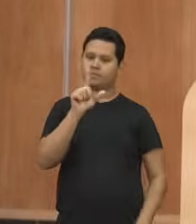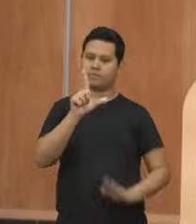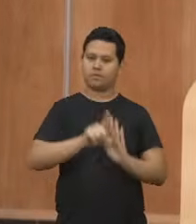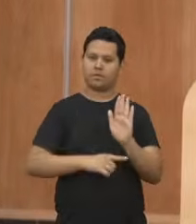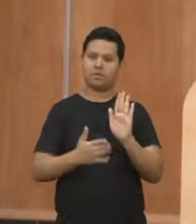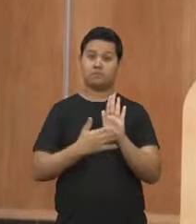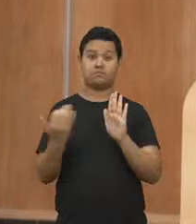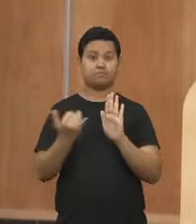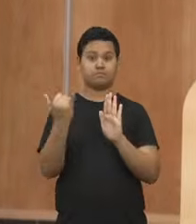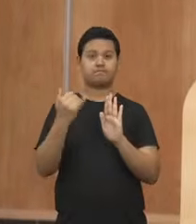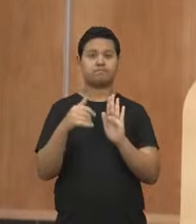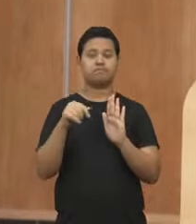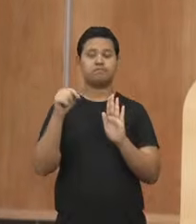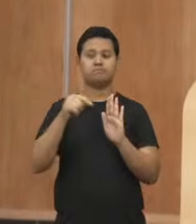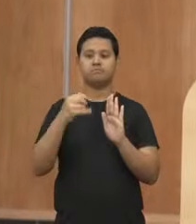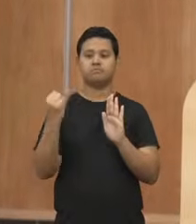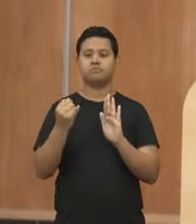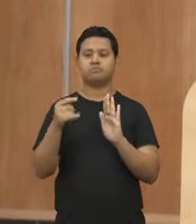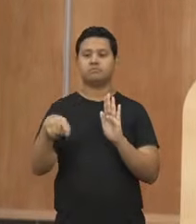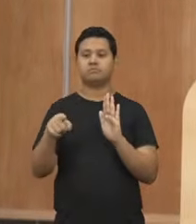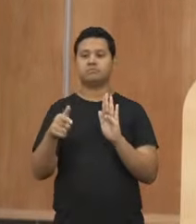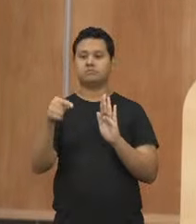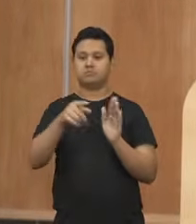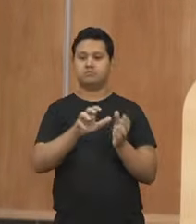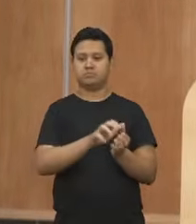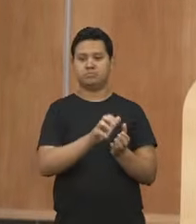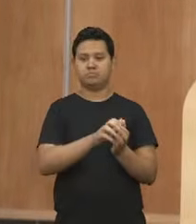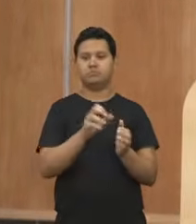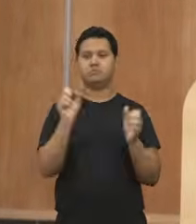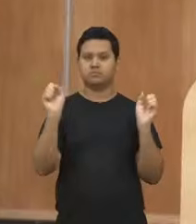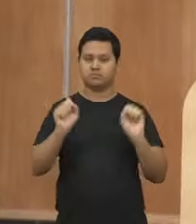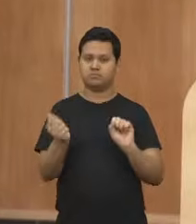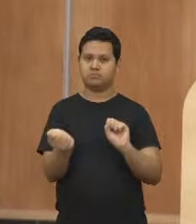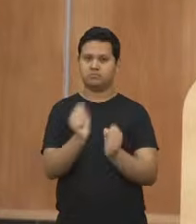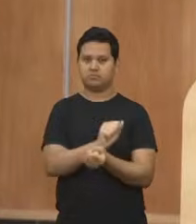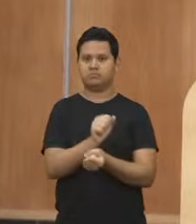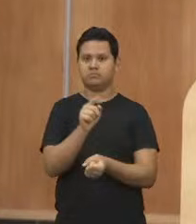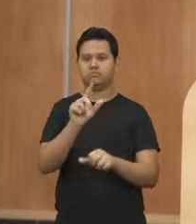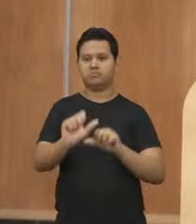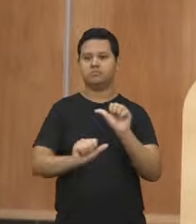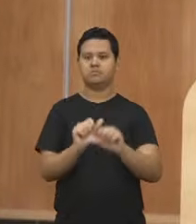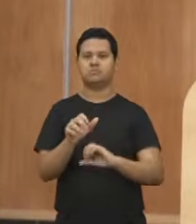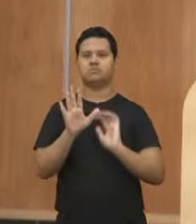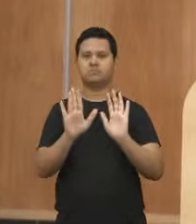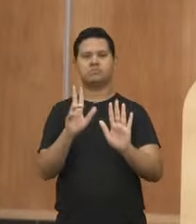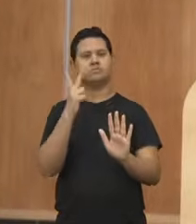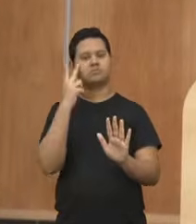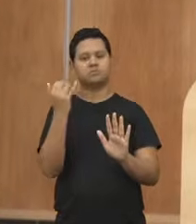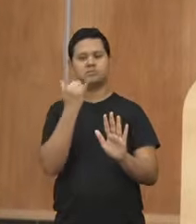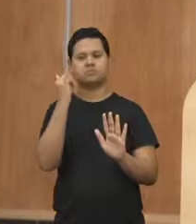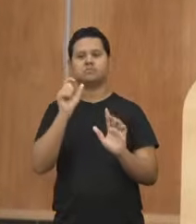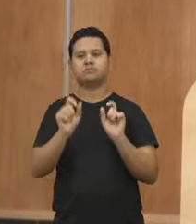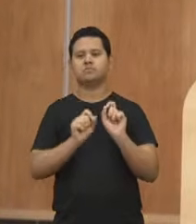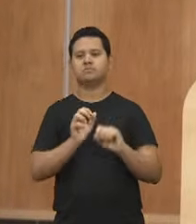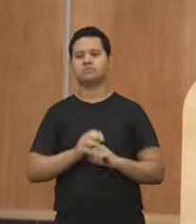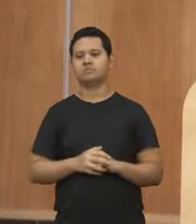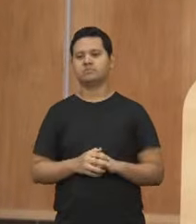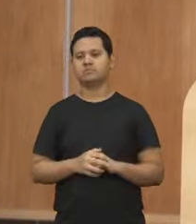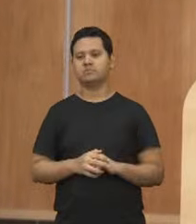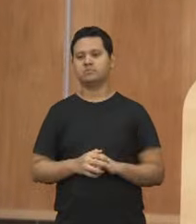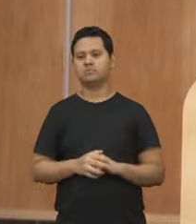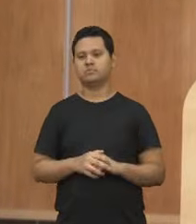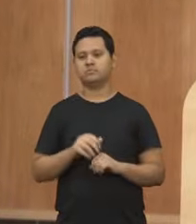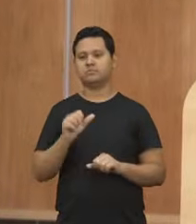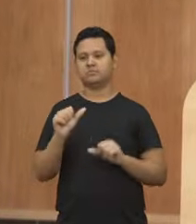ela é fundamental, ela é importante para que a cidade possa se adequar. Outra questão importante mencionar também aqui, que ela é